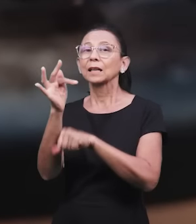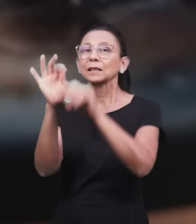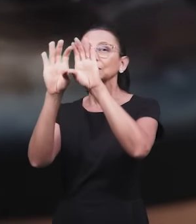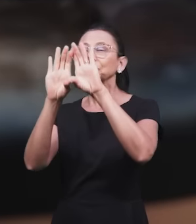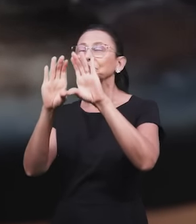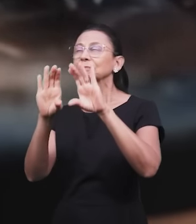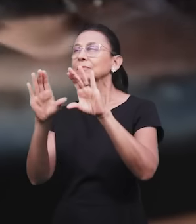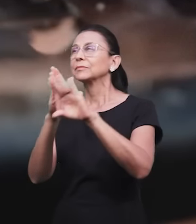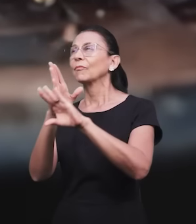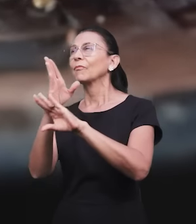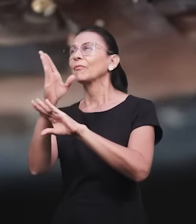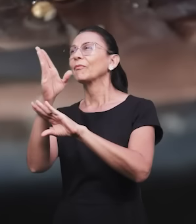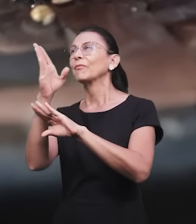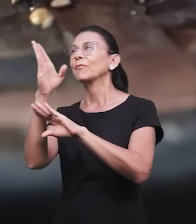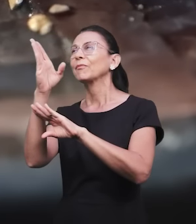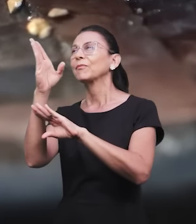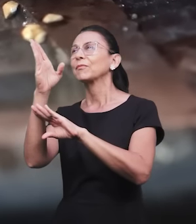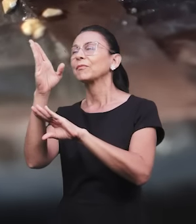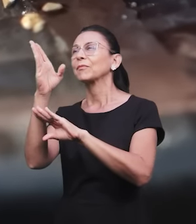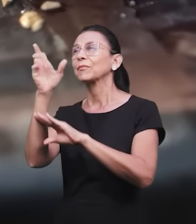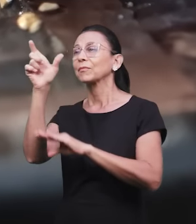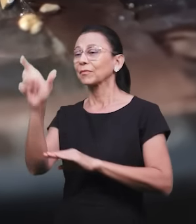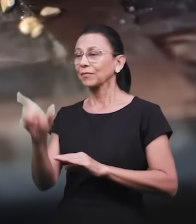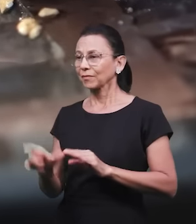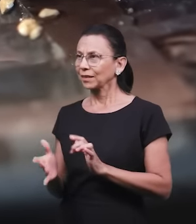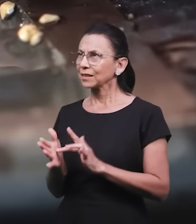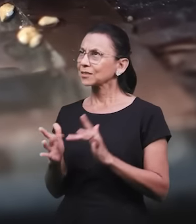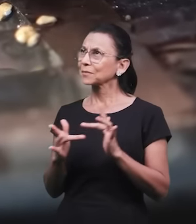é a minha esperança.